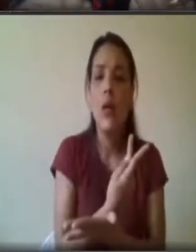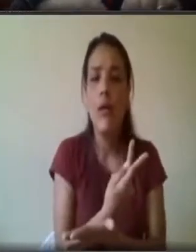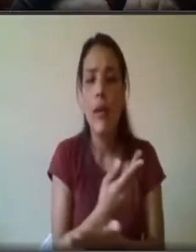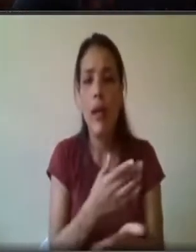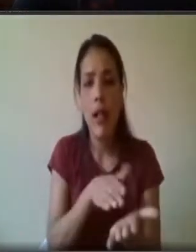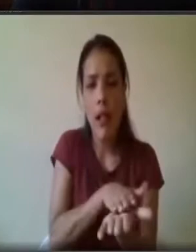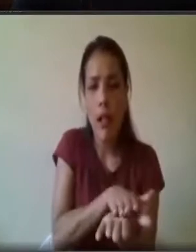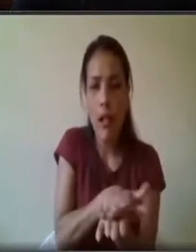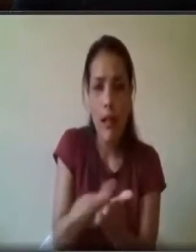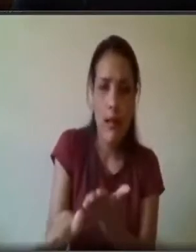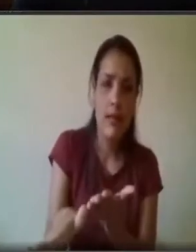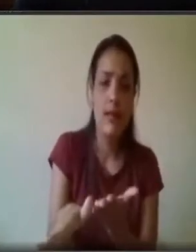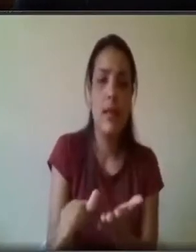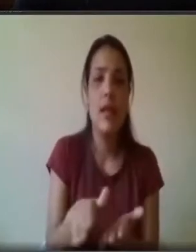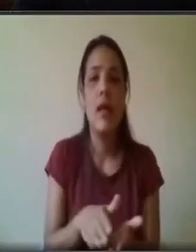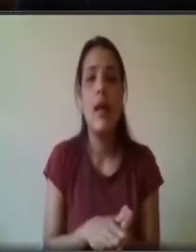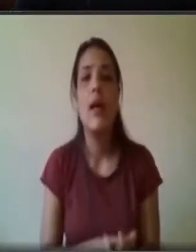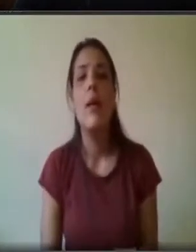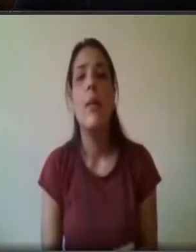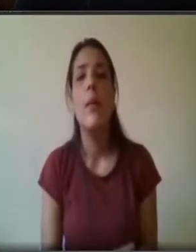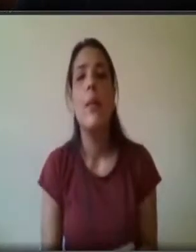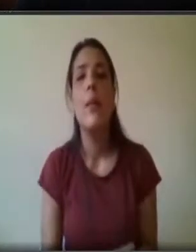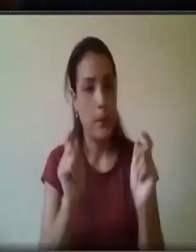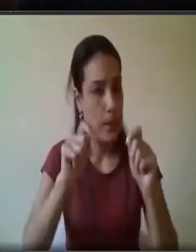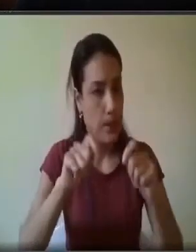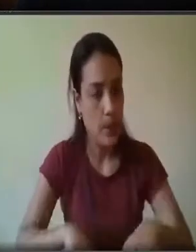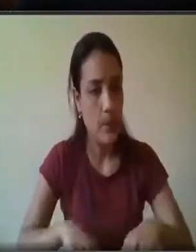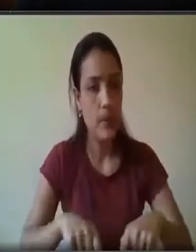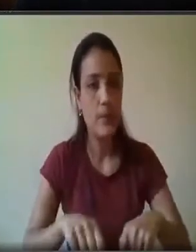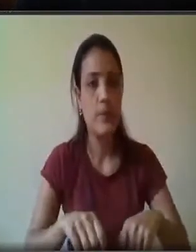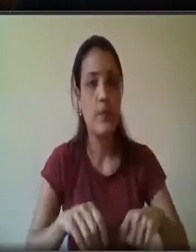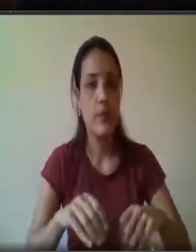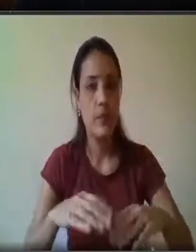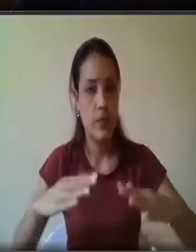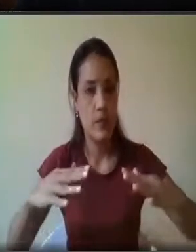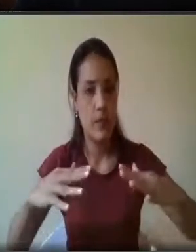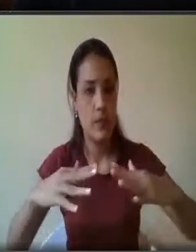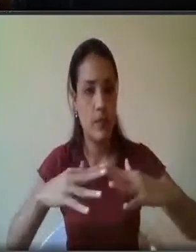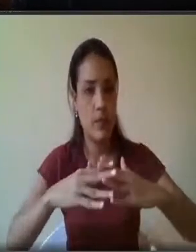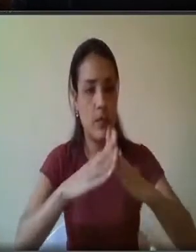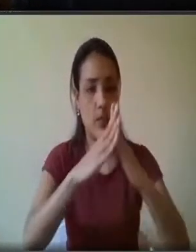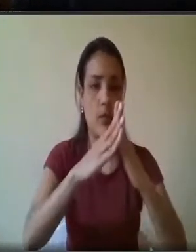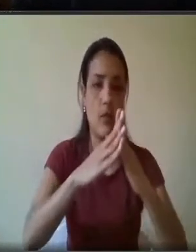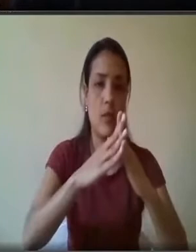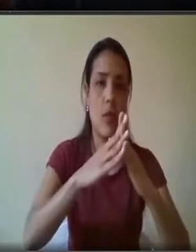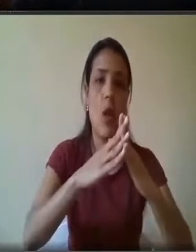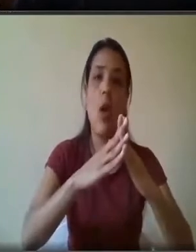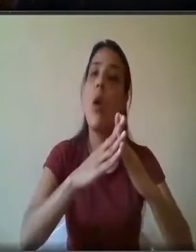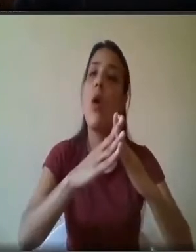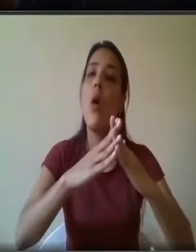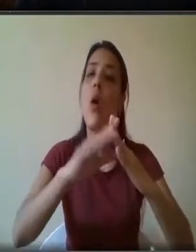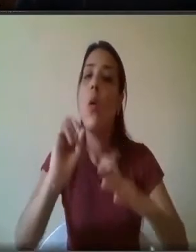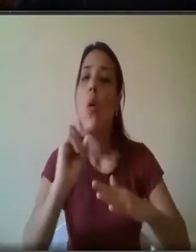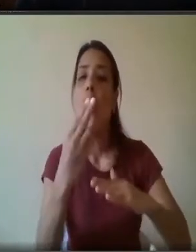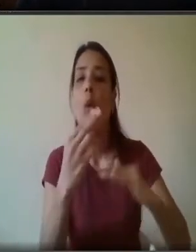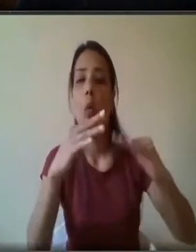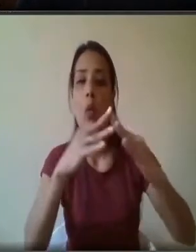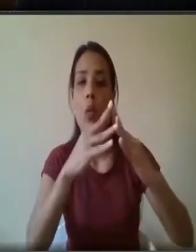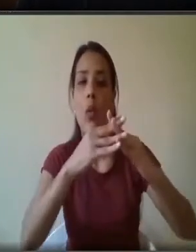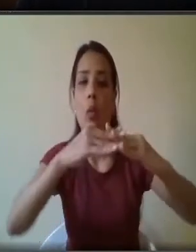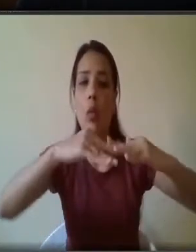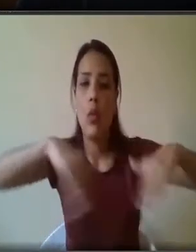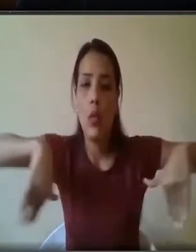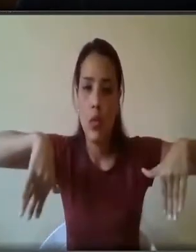podem deslizar no encontro, que forma aqui uma cordilheira, ou pode se separar. E aí, o